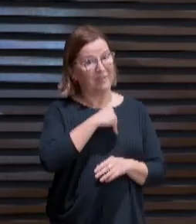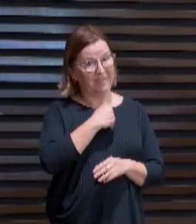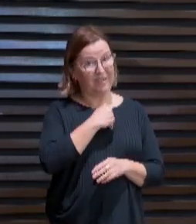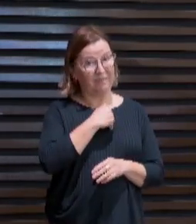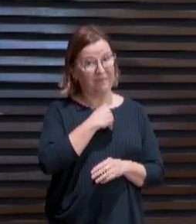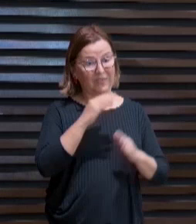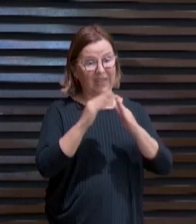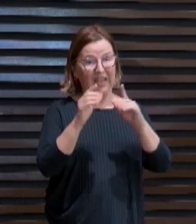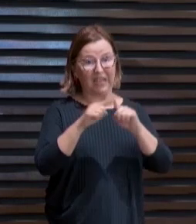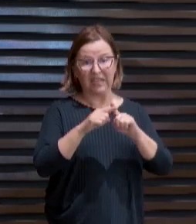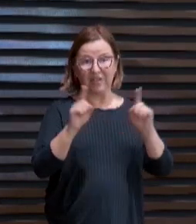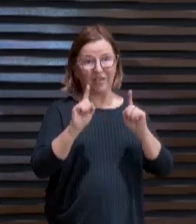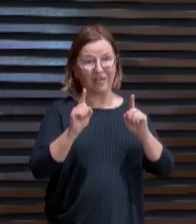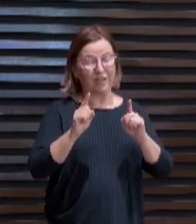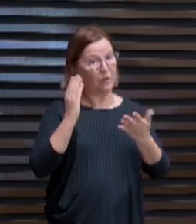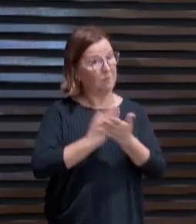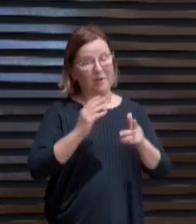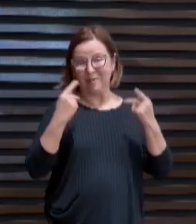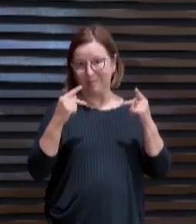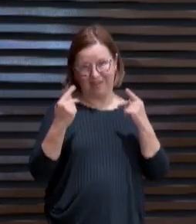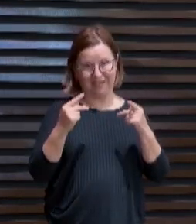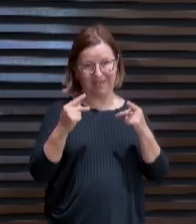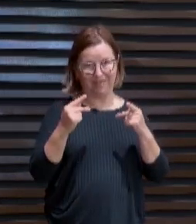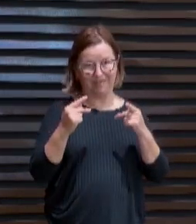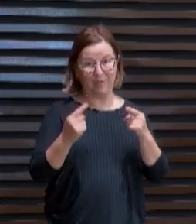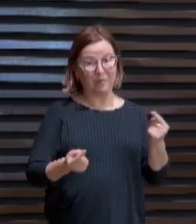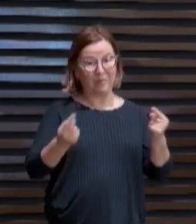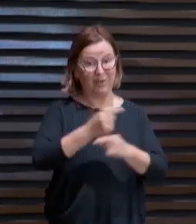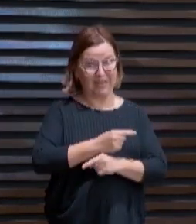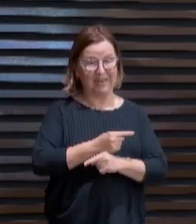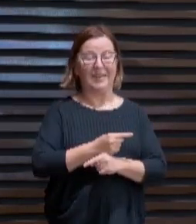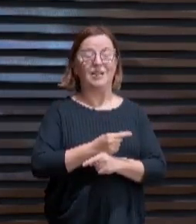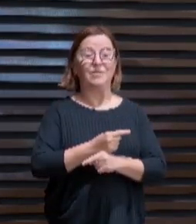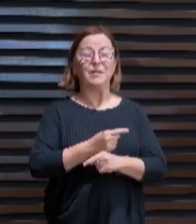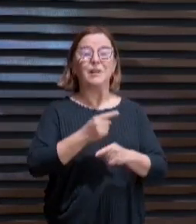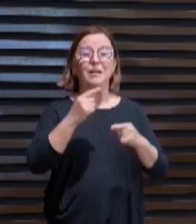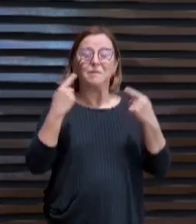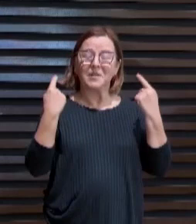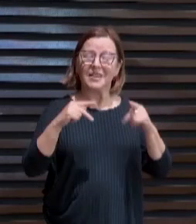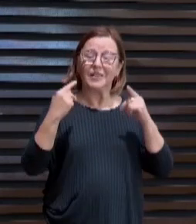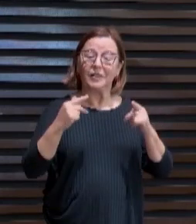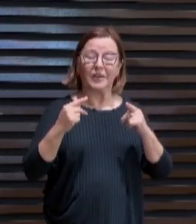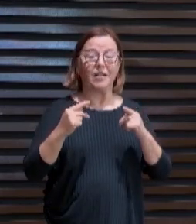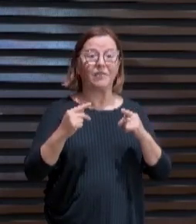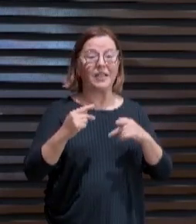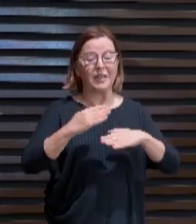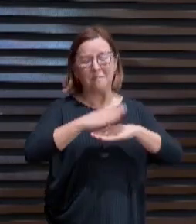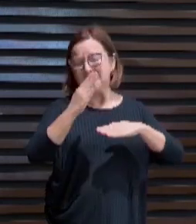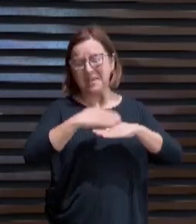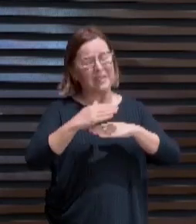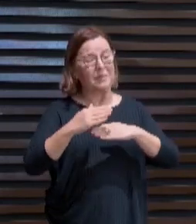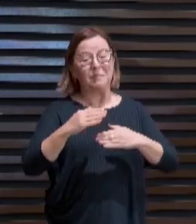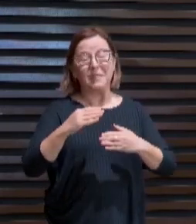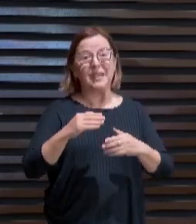né? Quando João, na ilha de Patmos, isolado de todo mundo, com todas as portas da pregação do Evangelho fechadas para